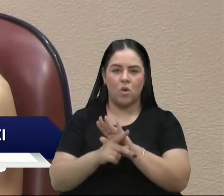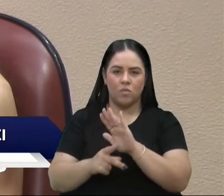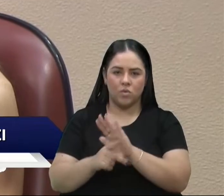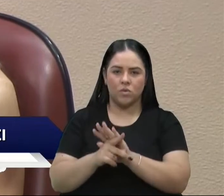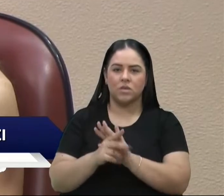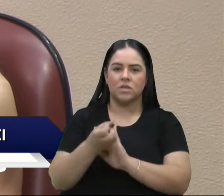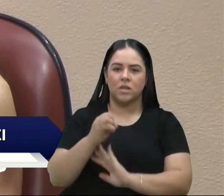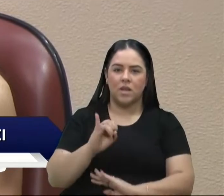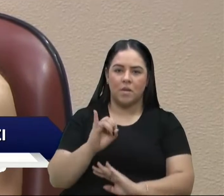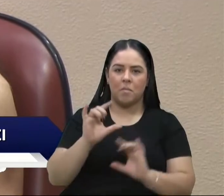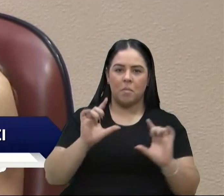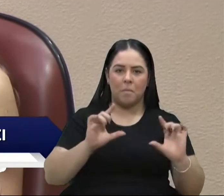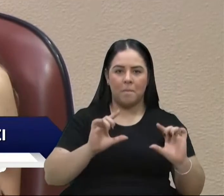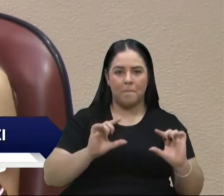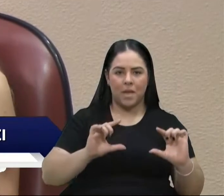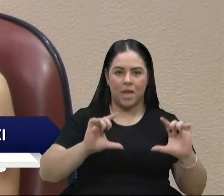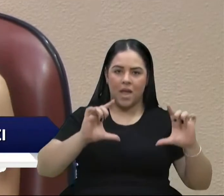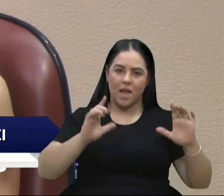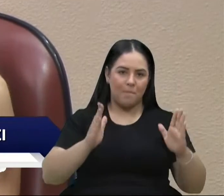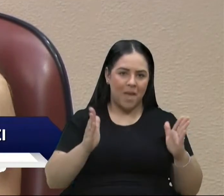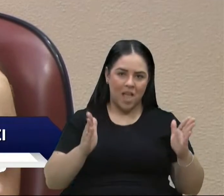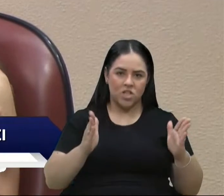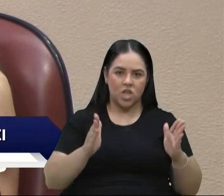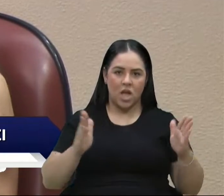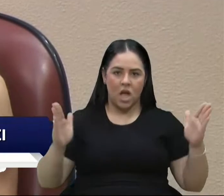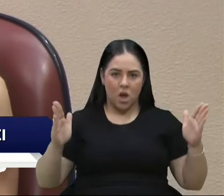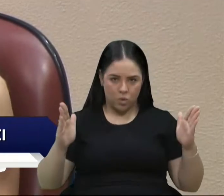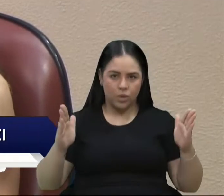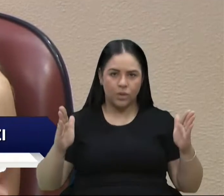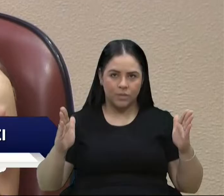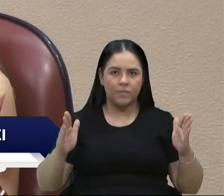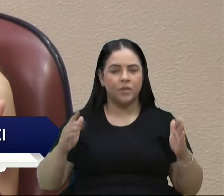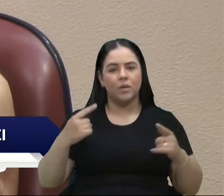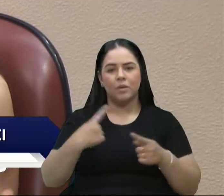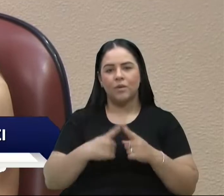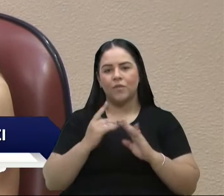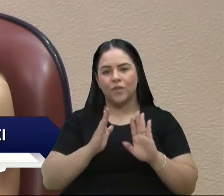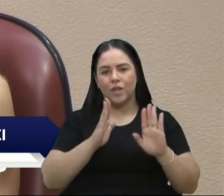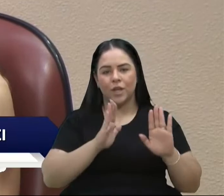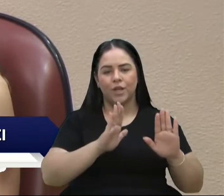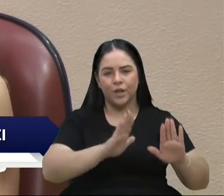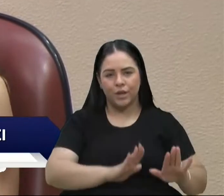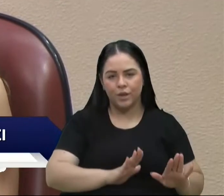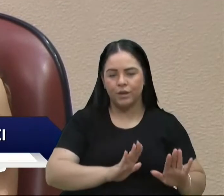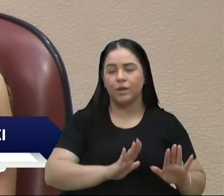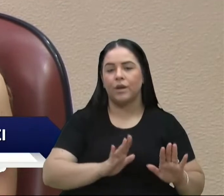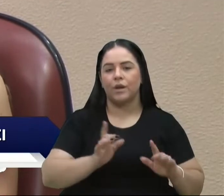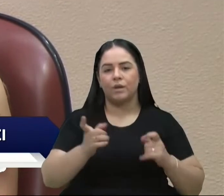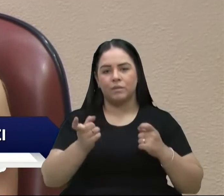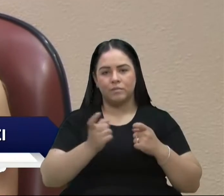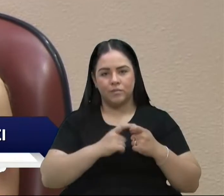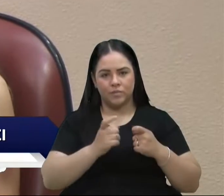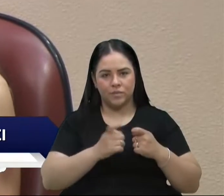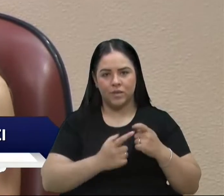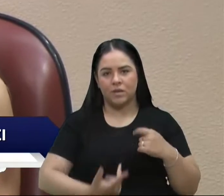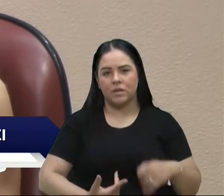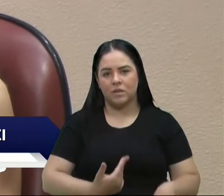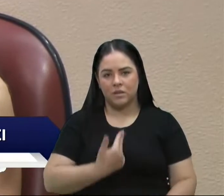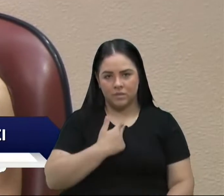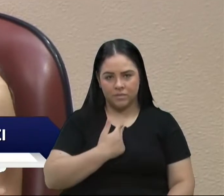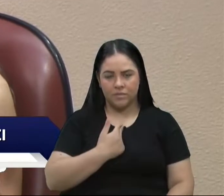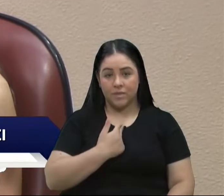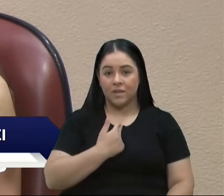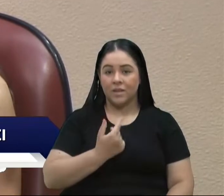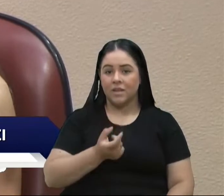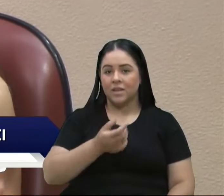de alta complexidade: internações, cirurgias, exames. Caxias coloca